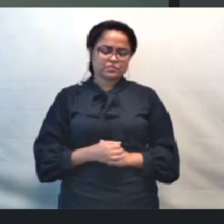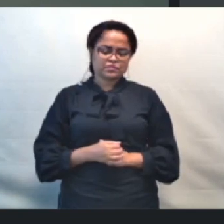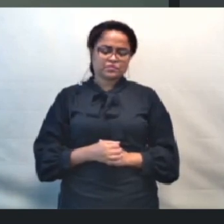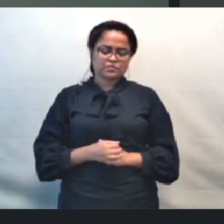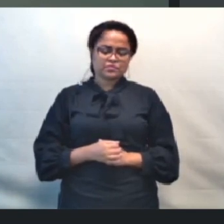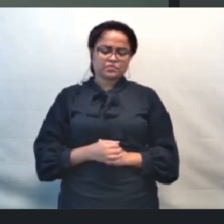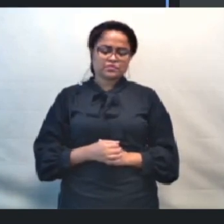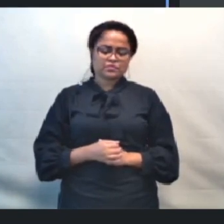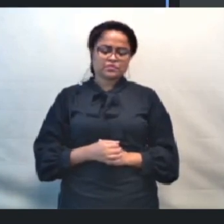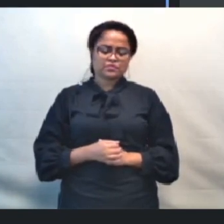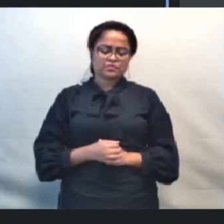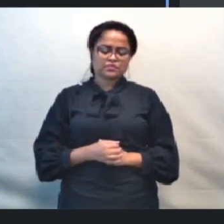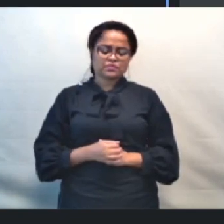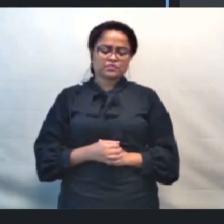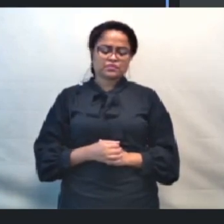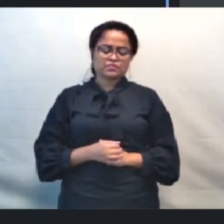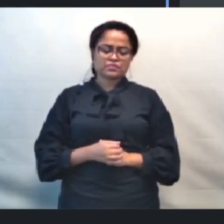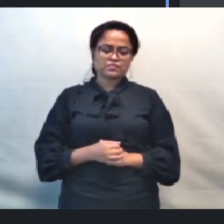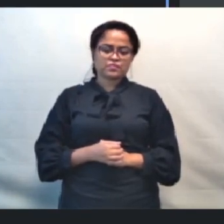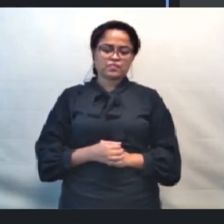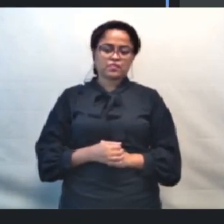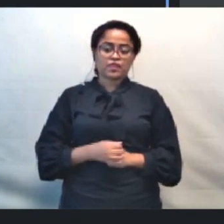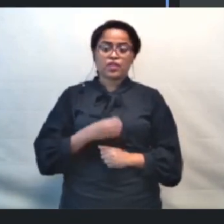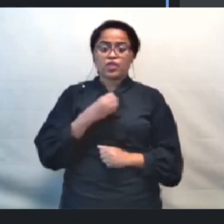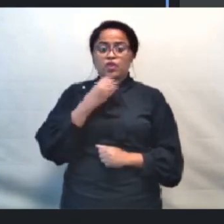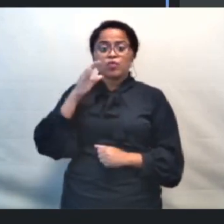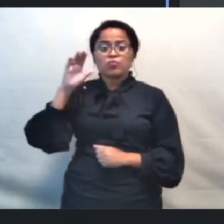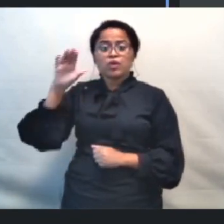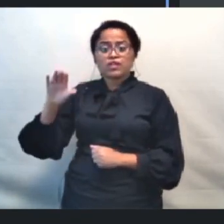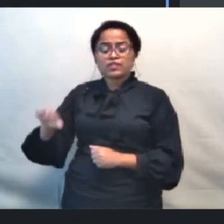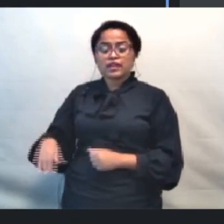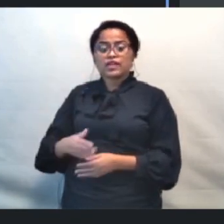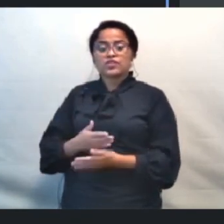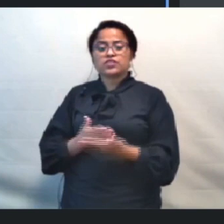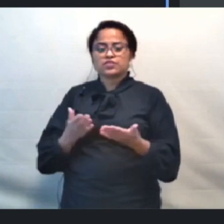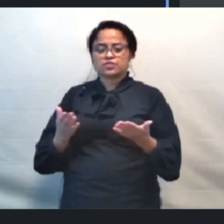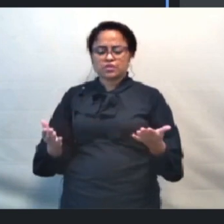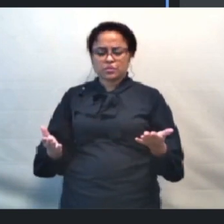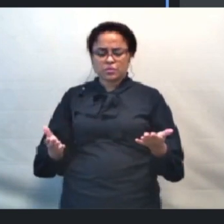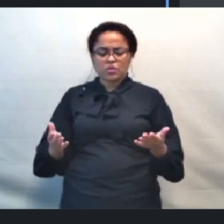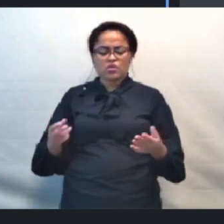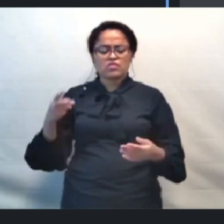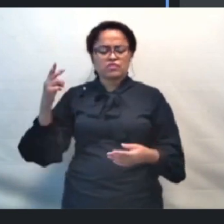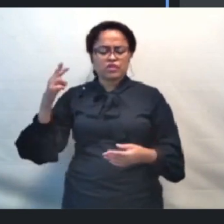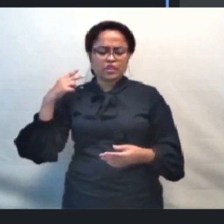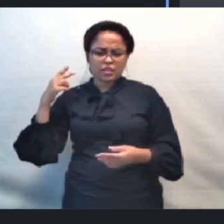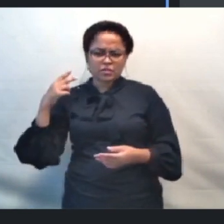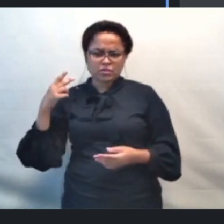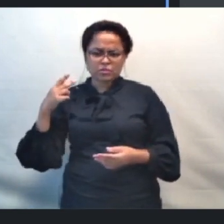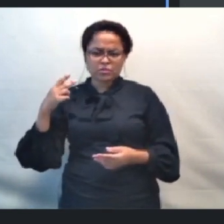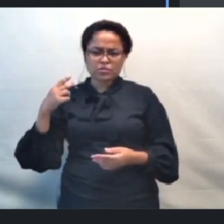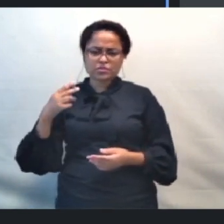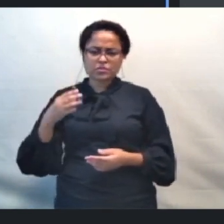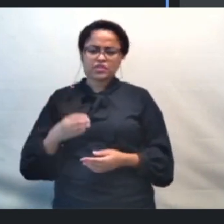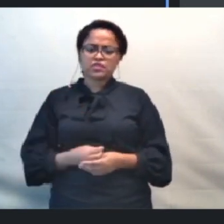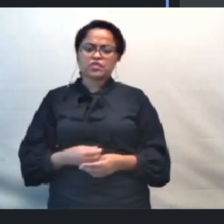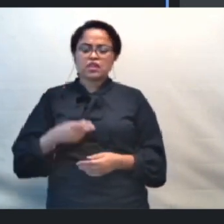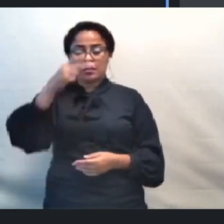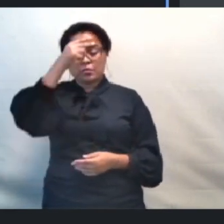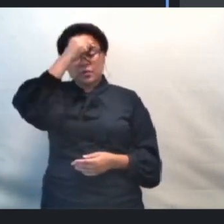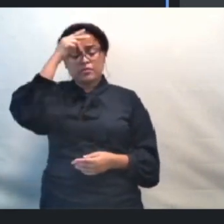Bom, boa tarde a todos. Boa tarde, vereador Braulio, vereador Zé Ferreira. Boa tarde a todos da